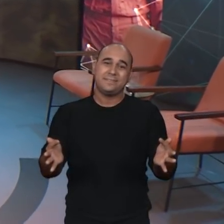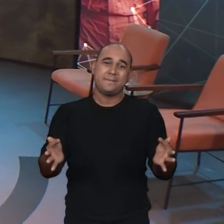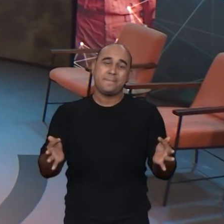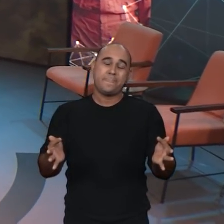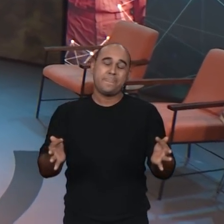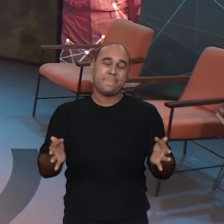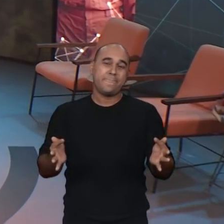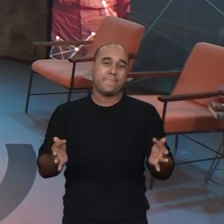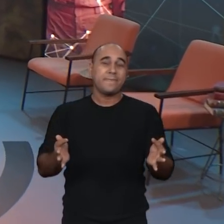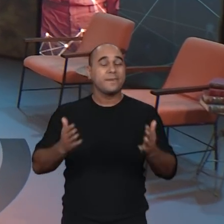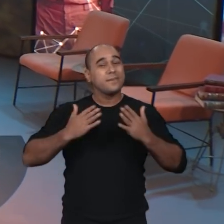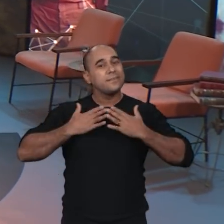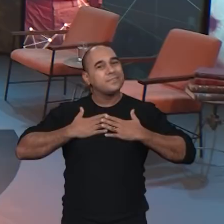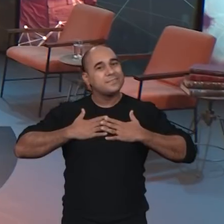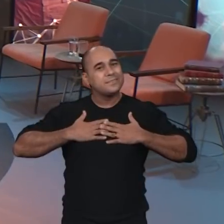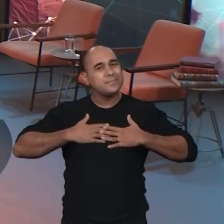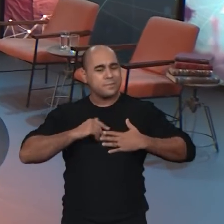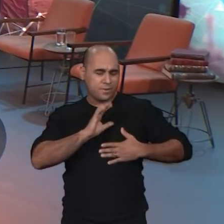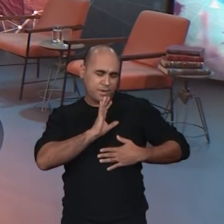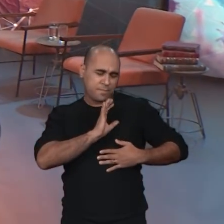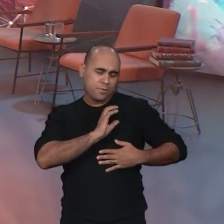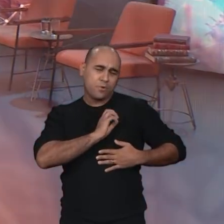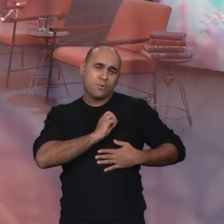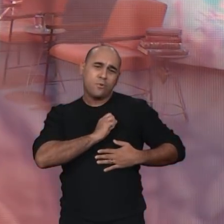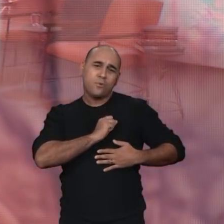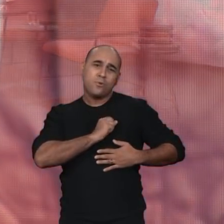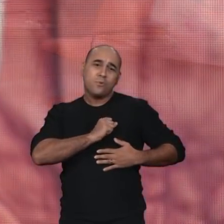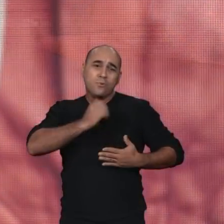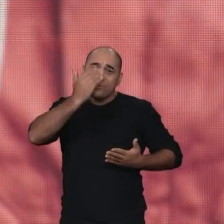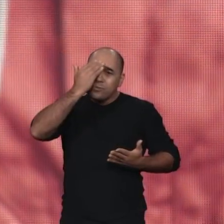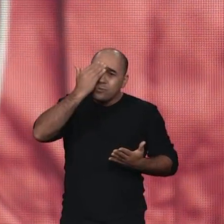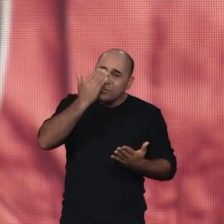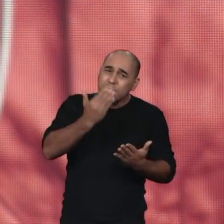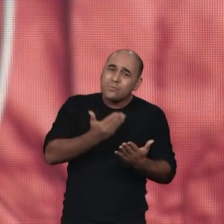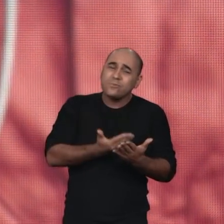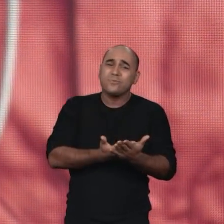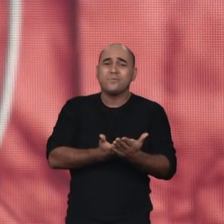simples. Descanse em meu amor,